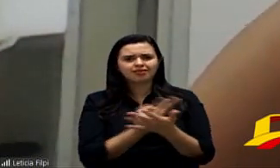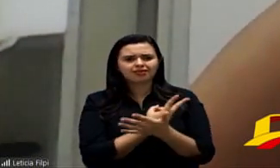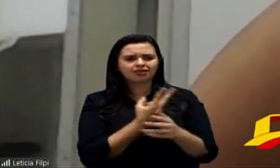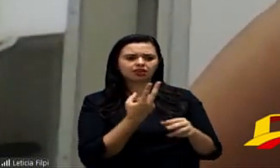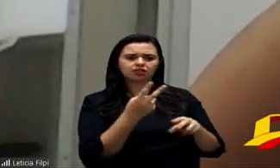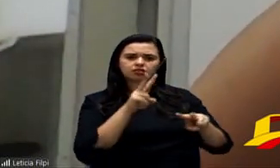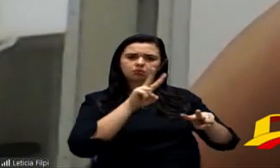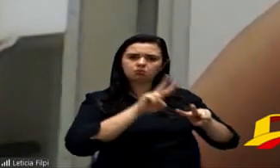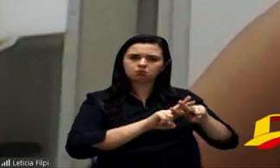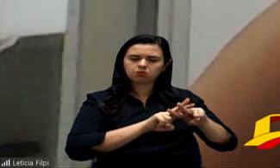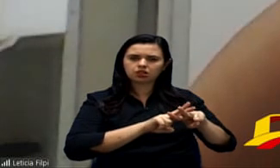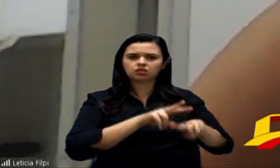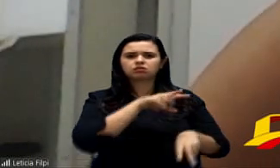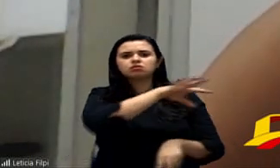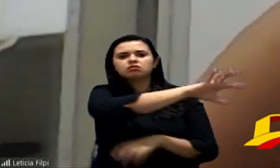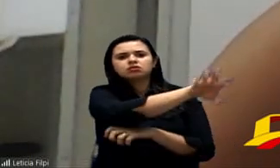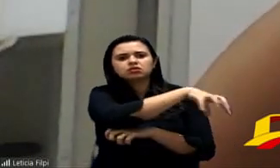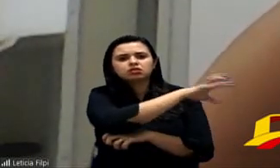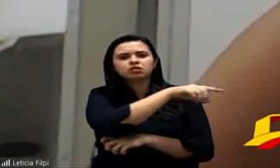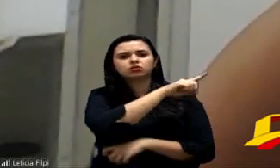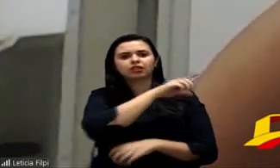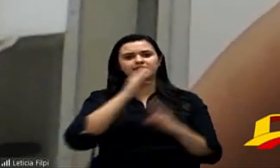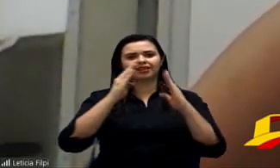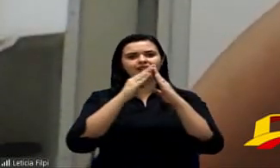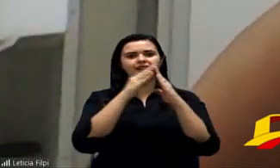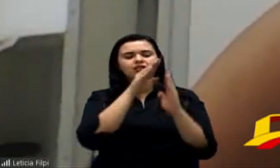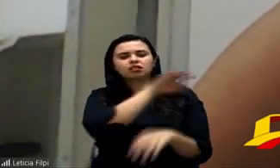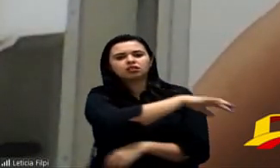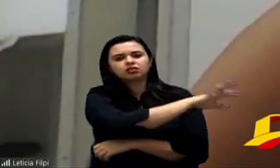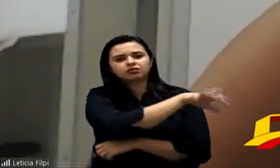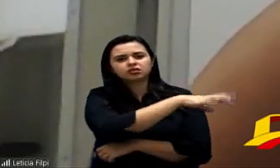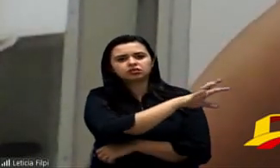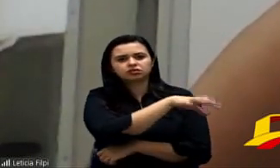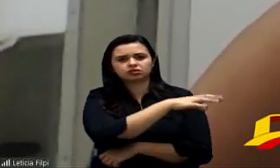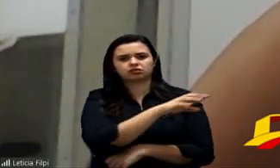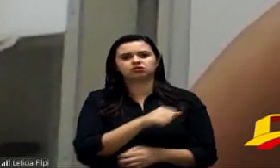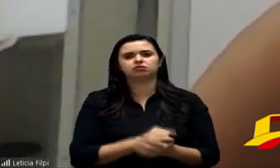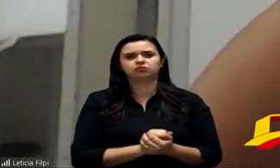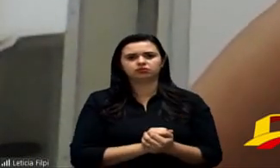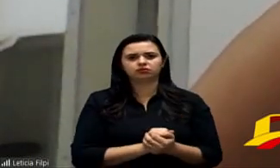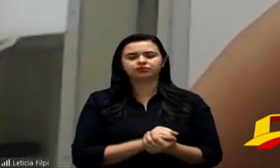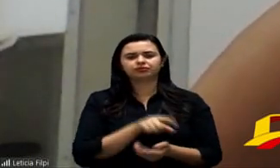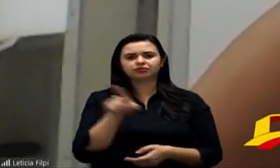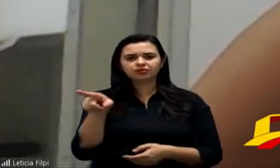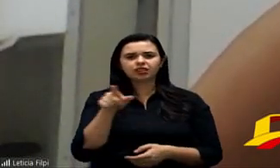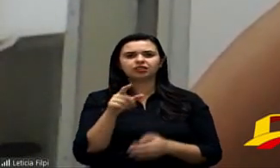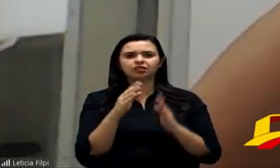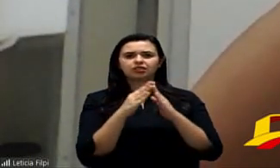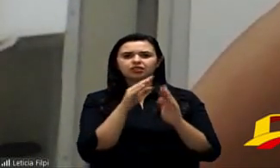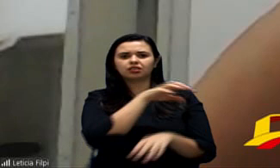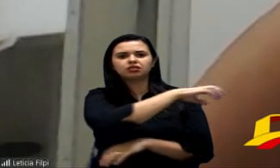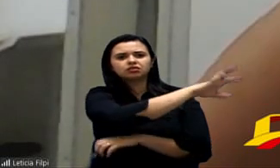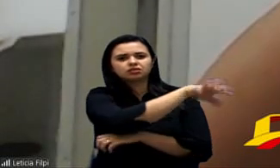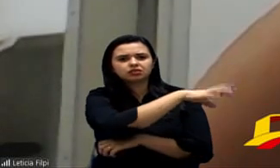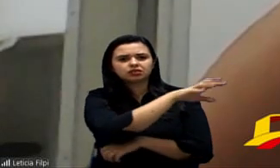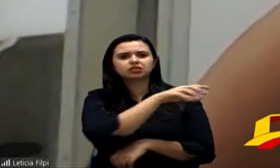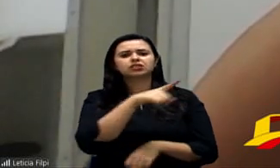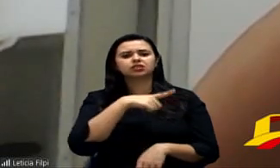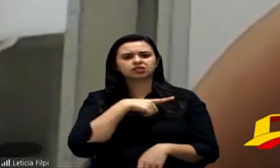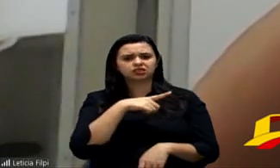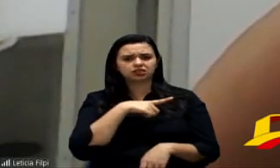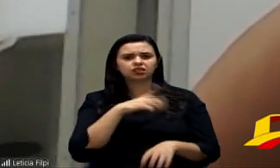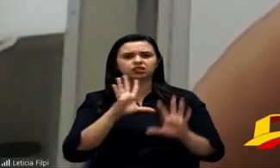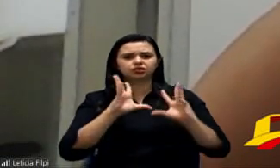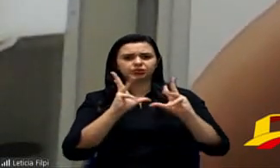O que o senhor acabou de falar agora não é verdade. O santuário tem todas as condições de